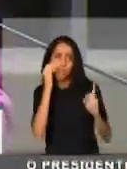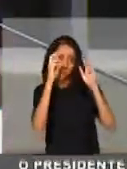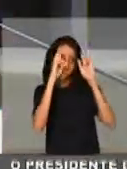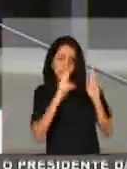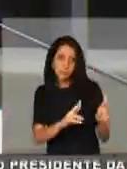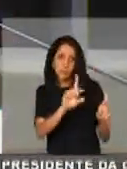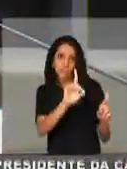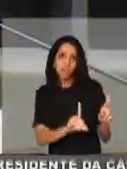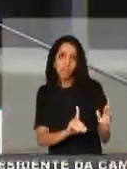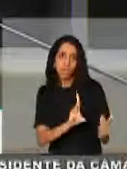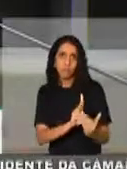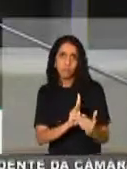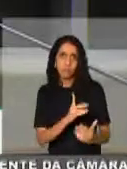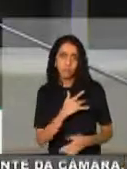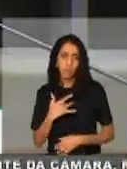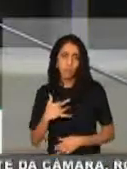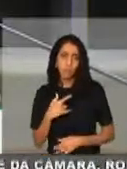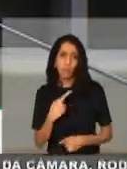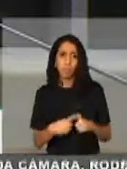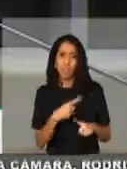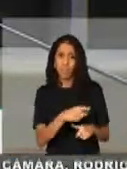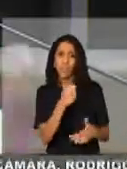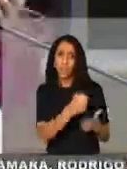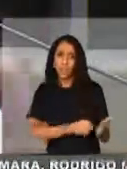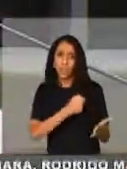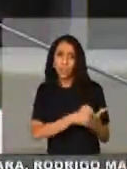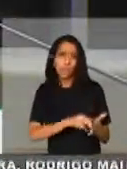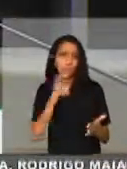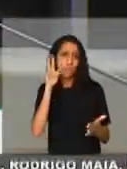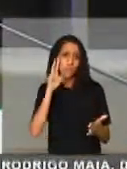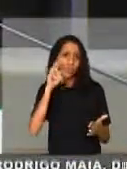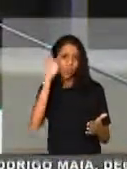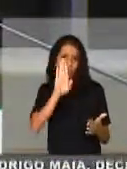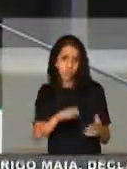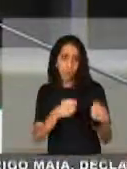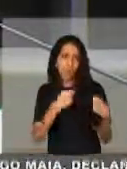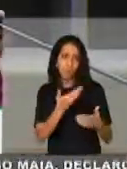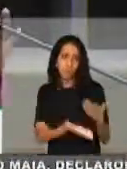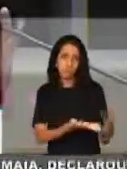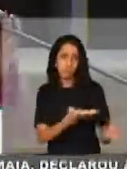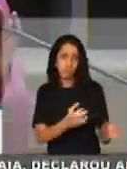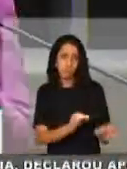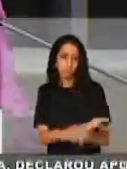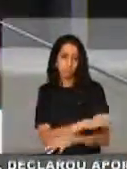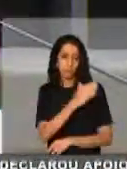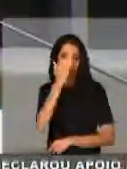direitos indígenas à saúde de um povo que tanto lutou na história do nosso país seja de fato atendido. Muito obrigada, presidente.